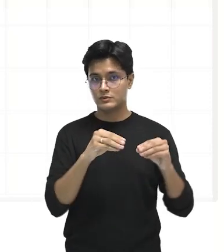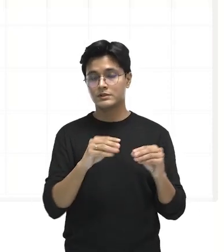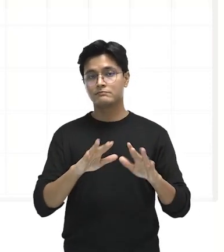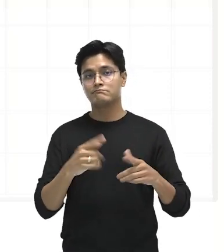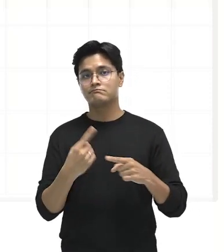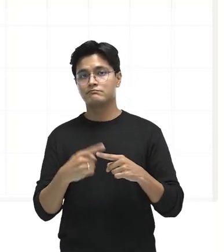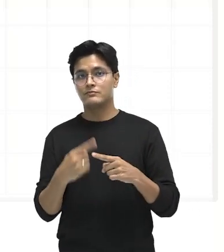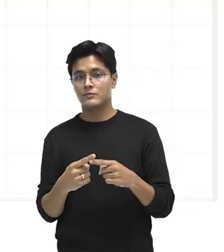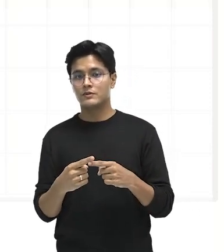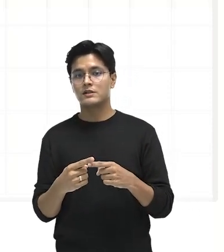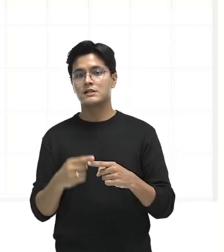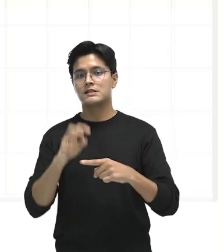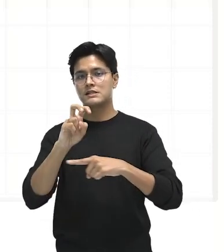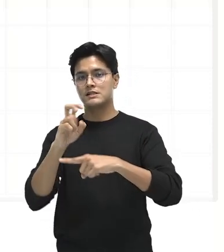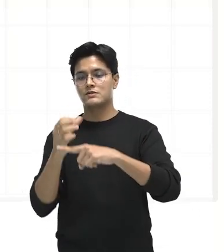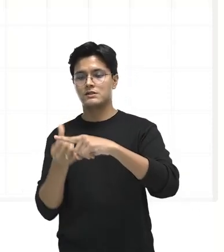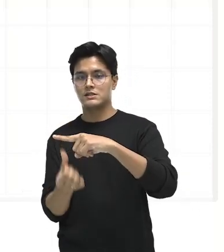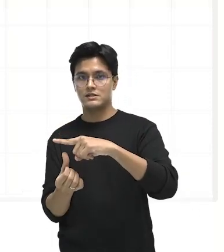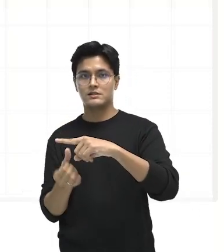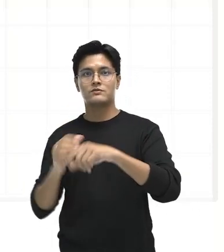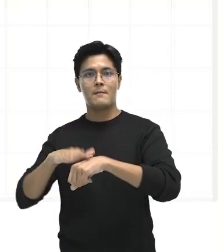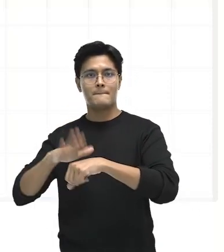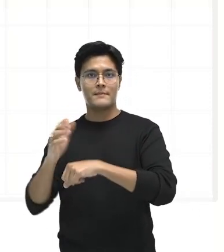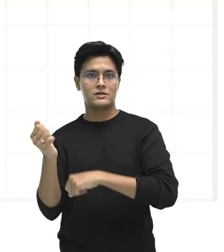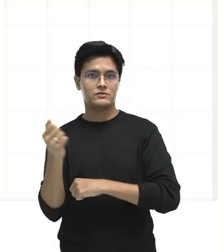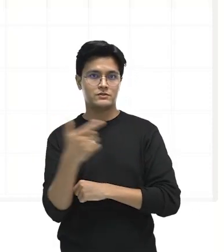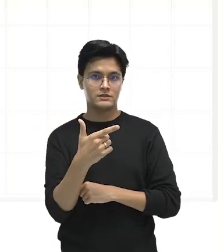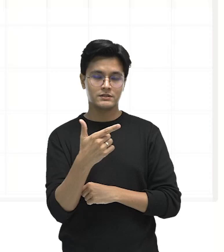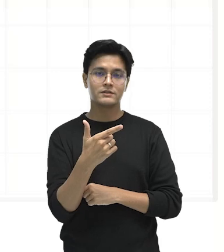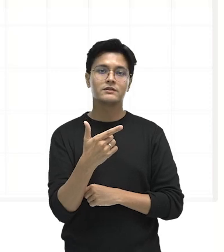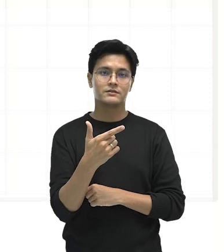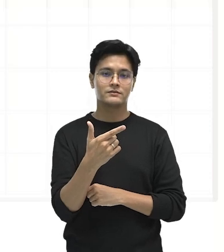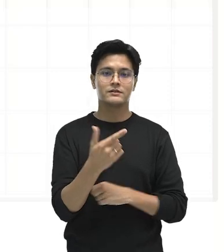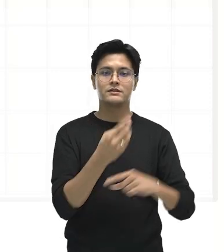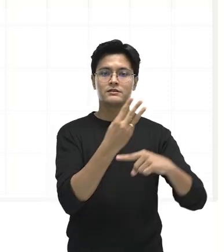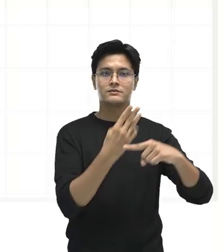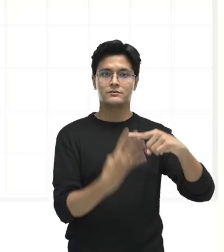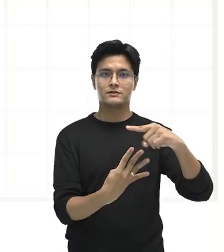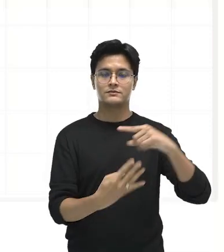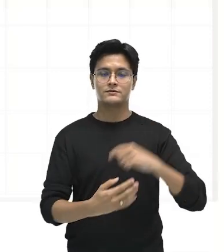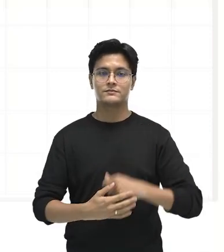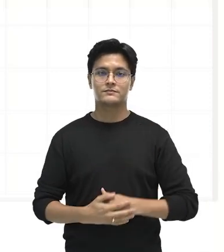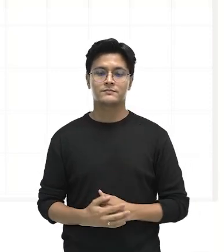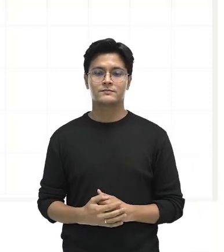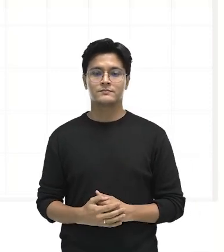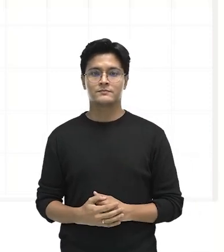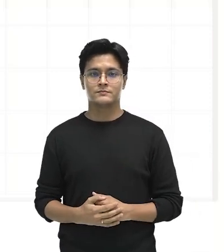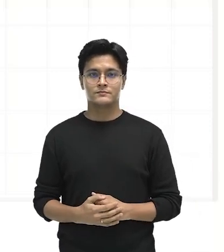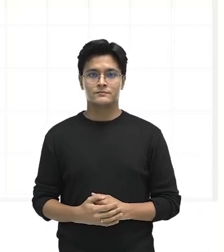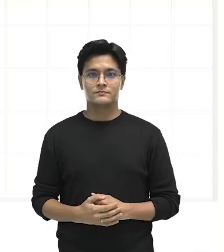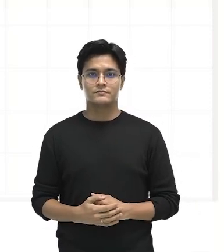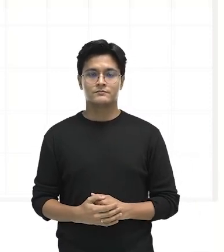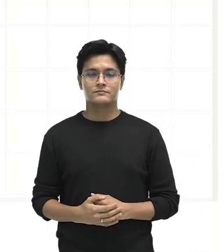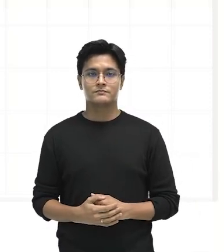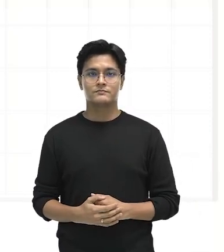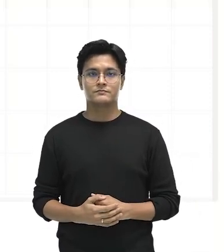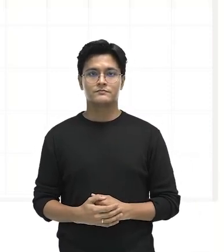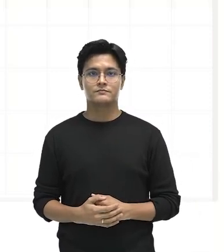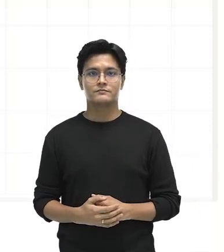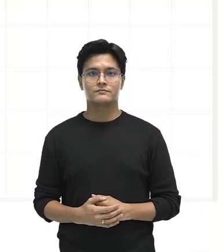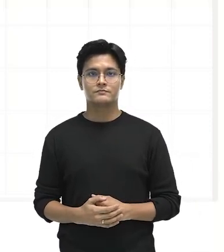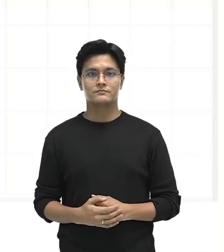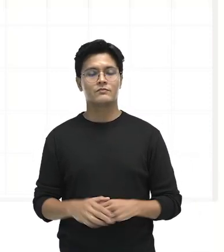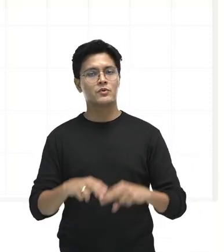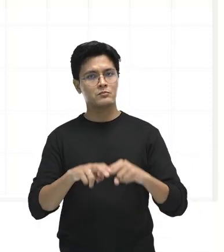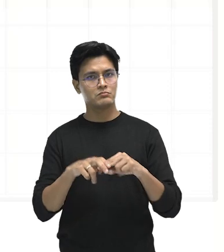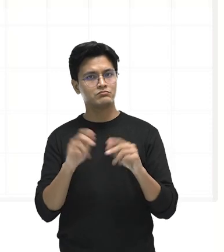a fração 5/6 é maior que 3/4. Beleza? É para isso que serve a